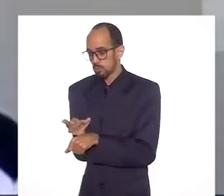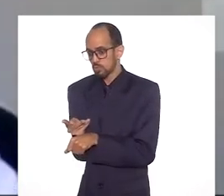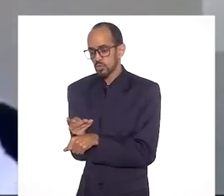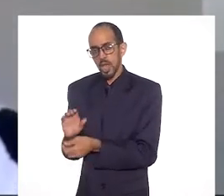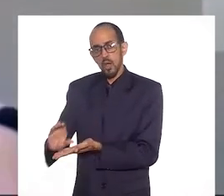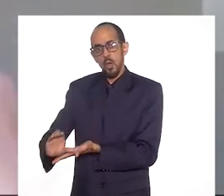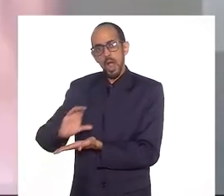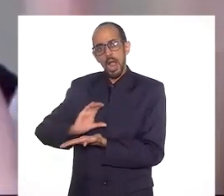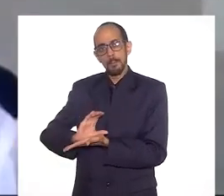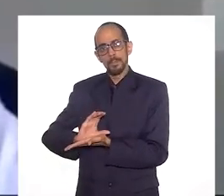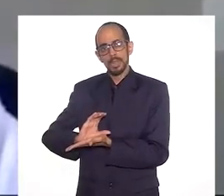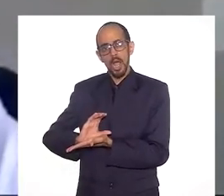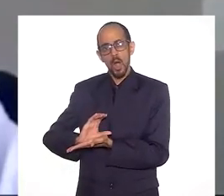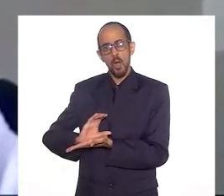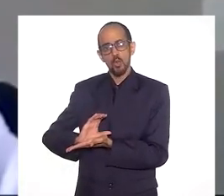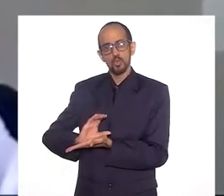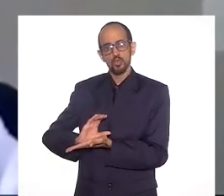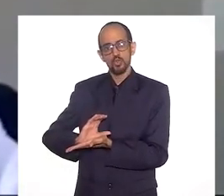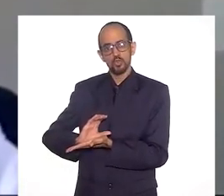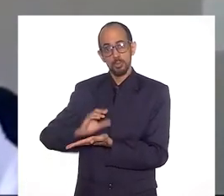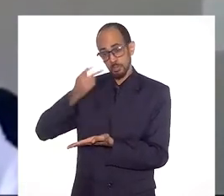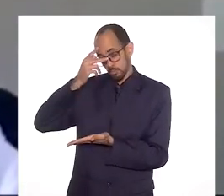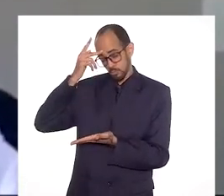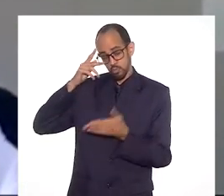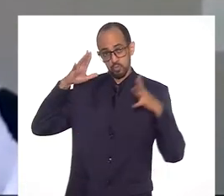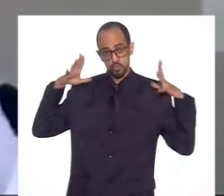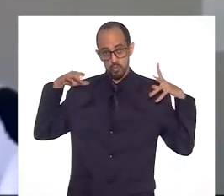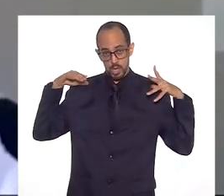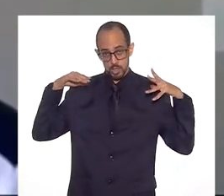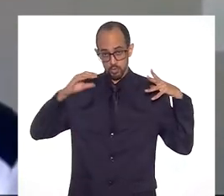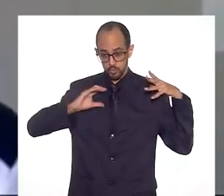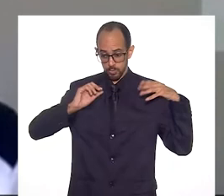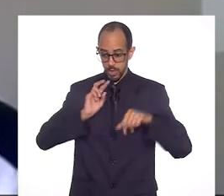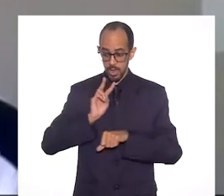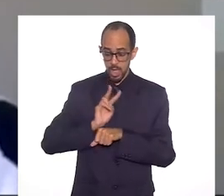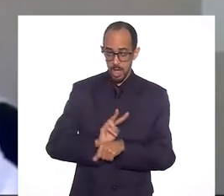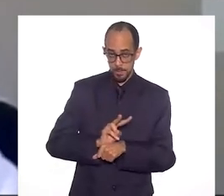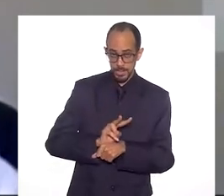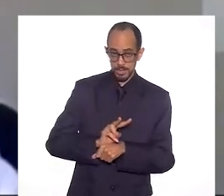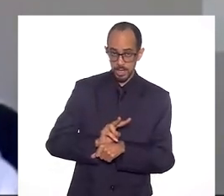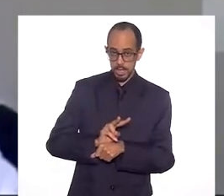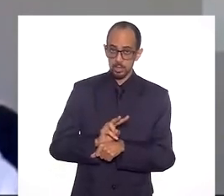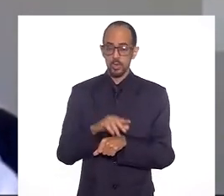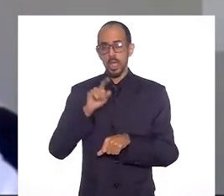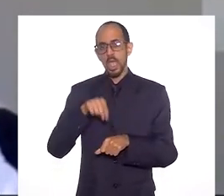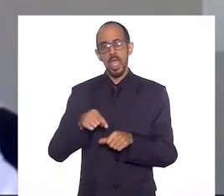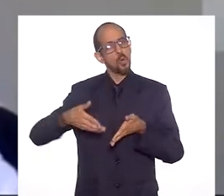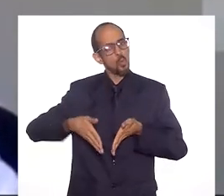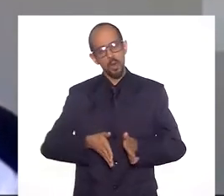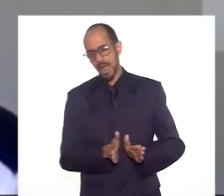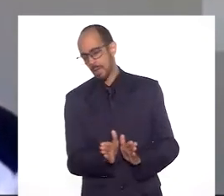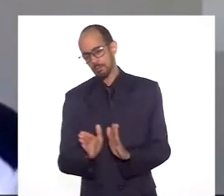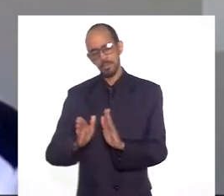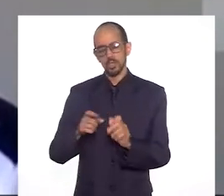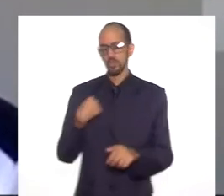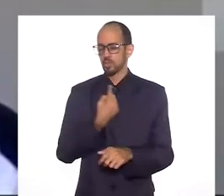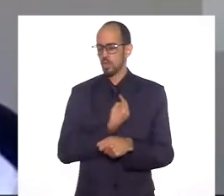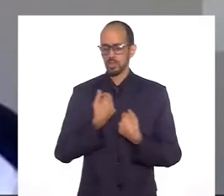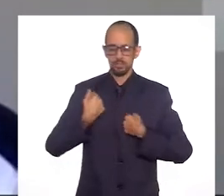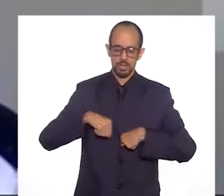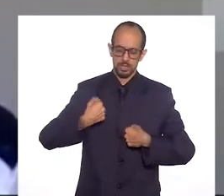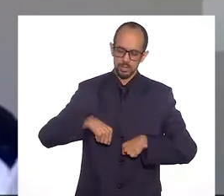por exemplo, você saiba apresentar isso para o seu investidor. É um caminho que a gente ainda tem que percorrer, essa questão da mensuração, porque